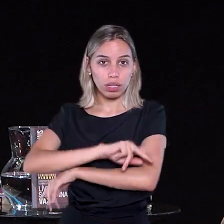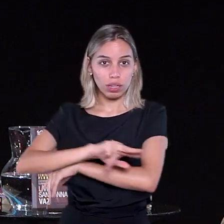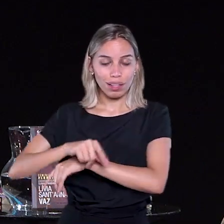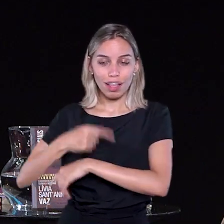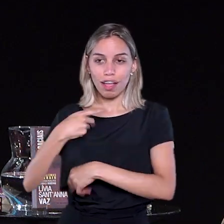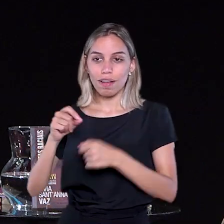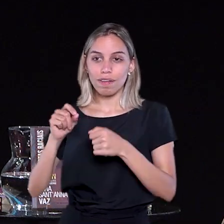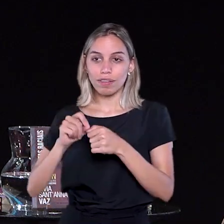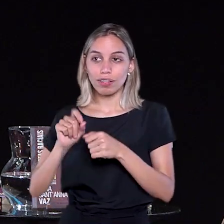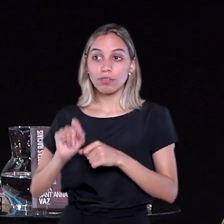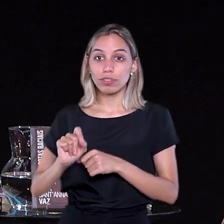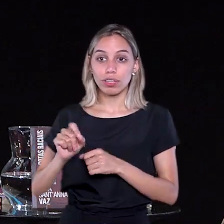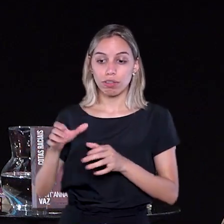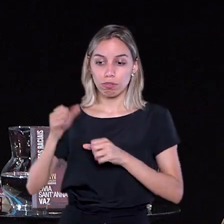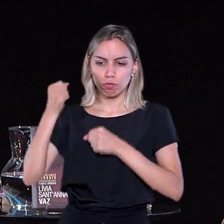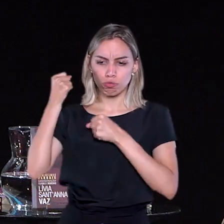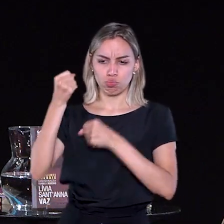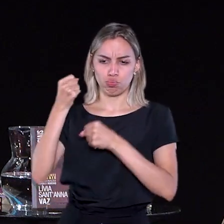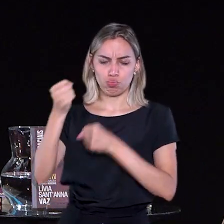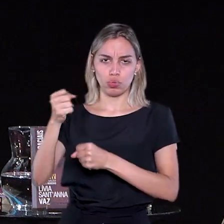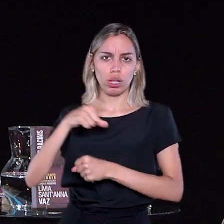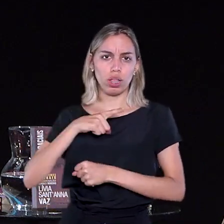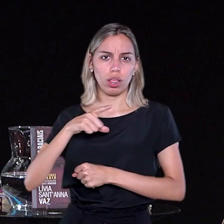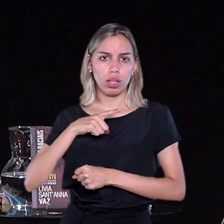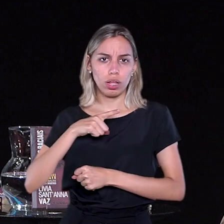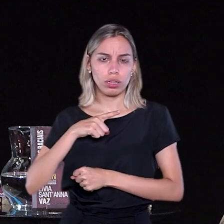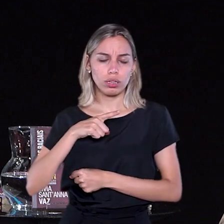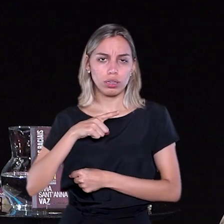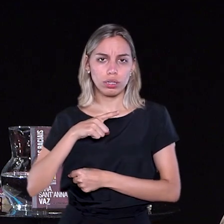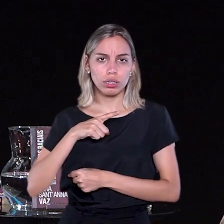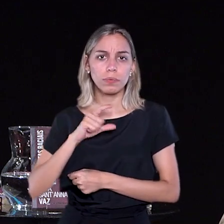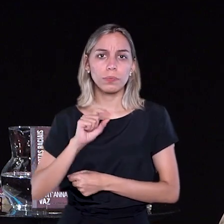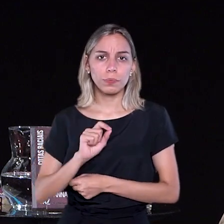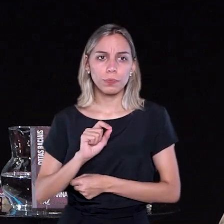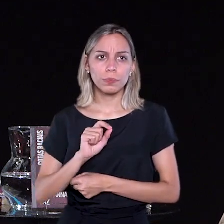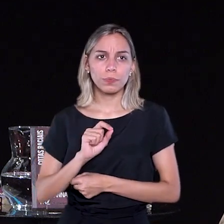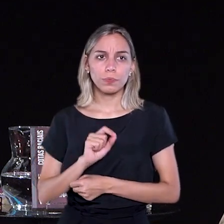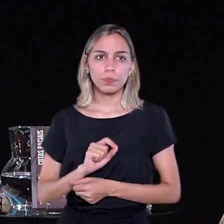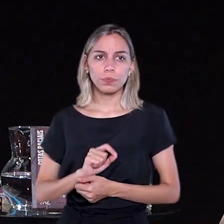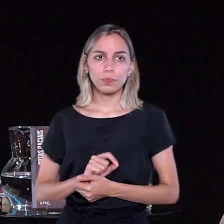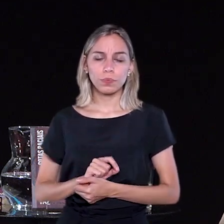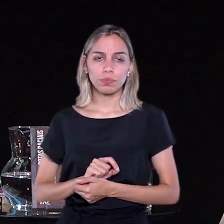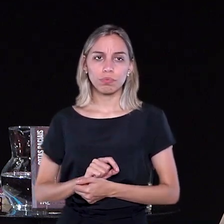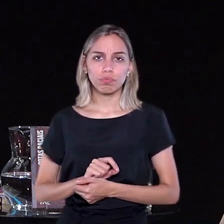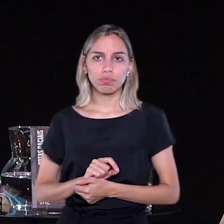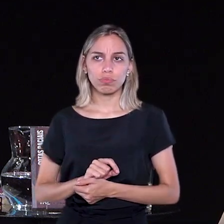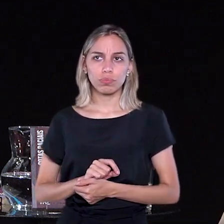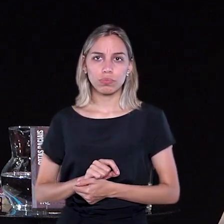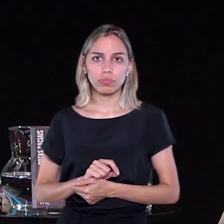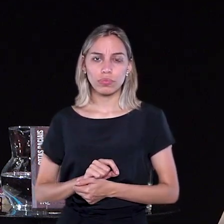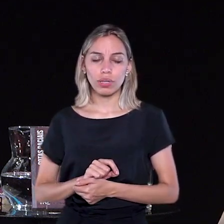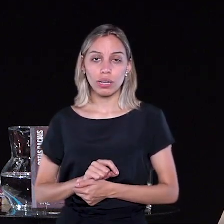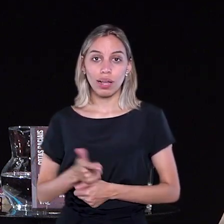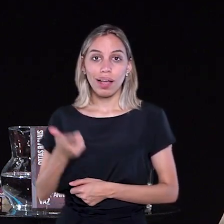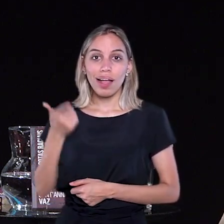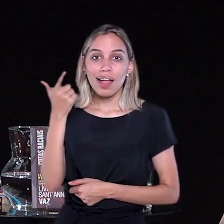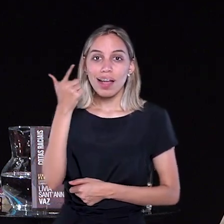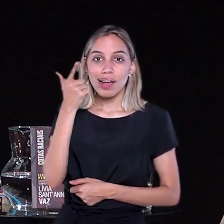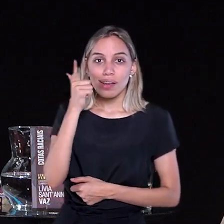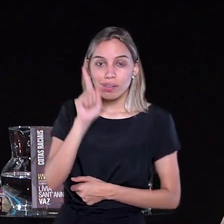como a gente viu na última eleição, de uma forma assim, né, bastante exaltada. Por um outro lado, as políticas de